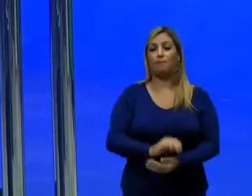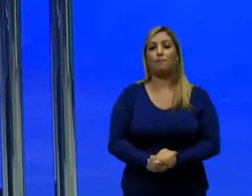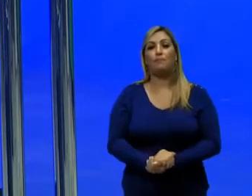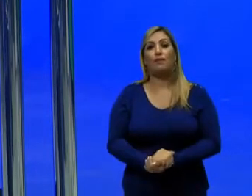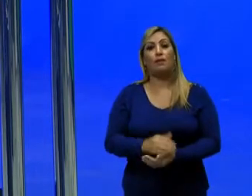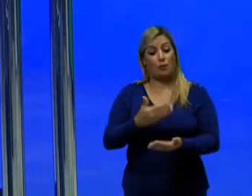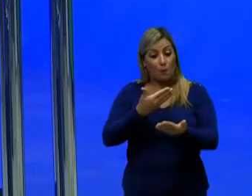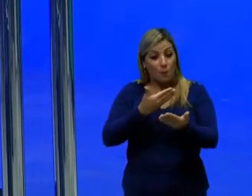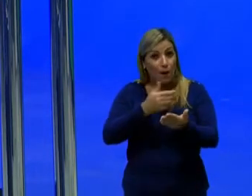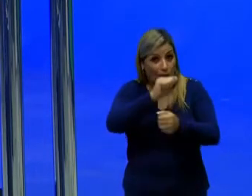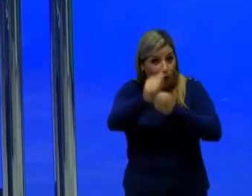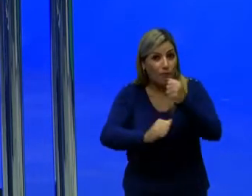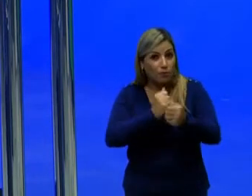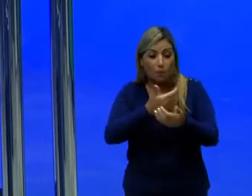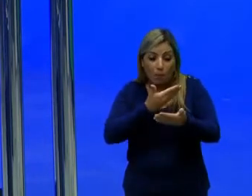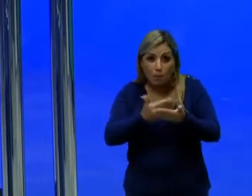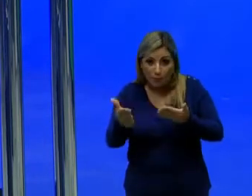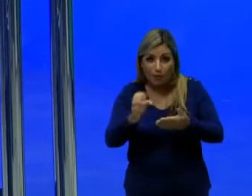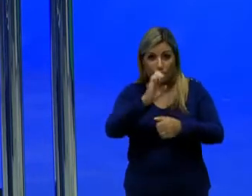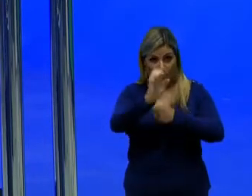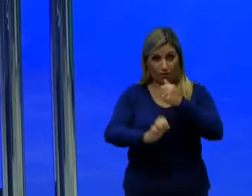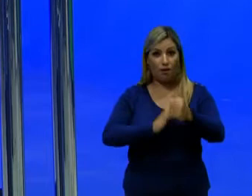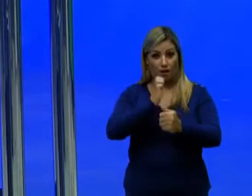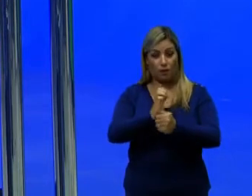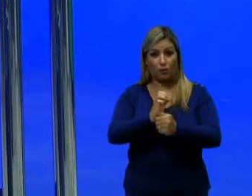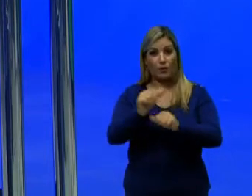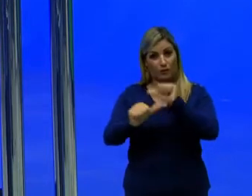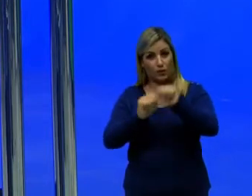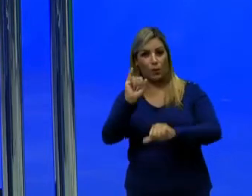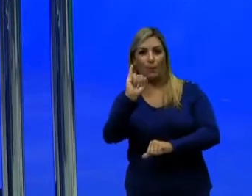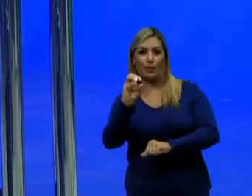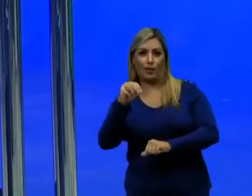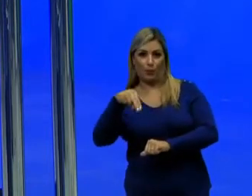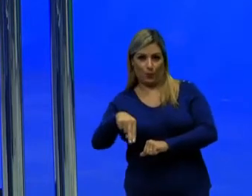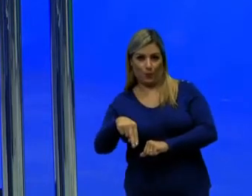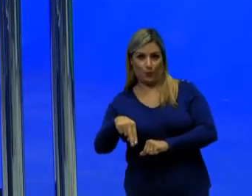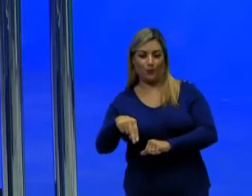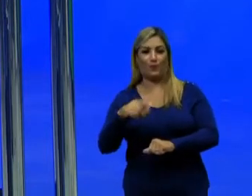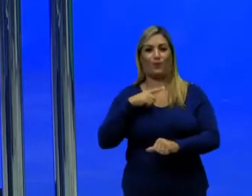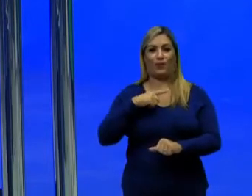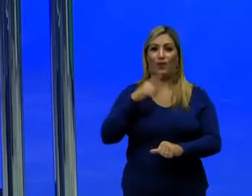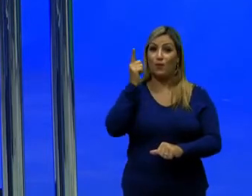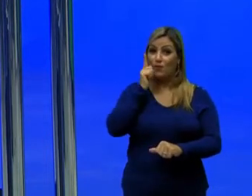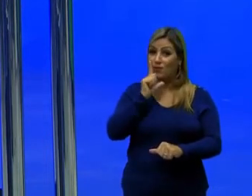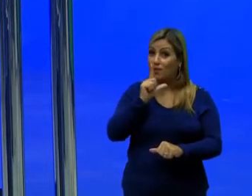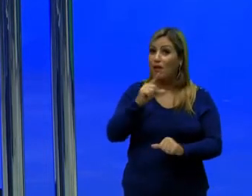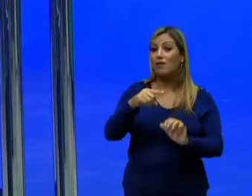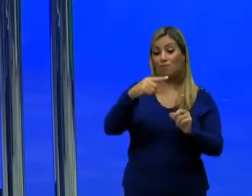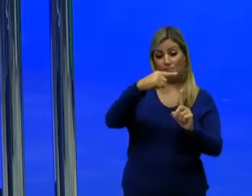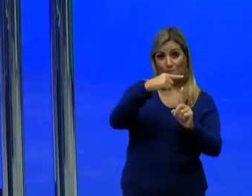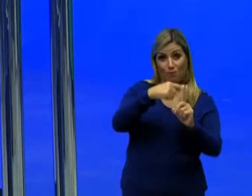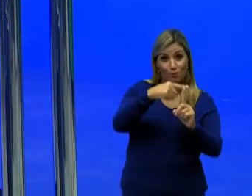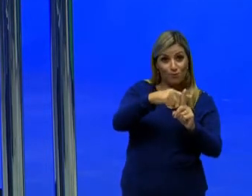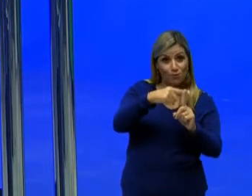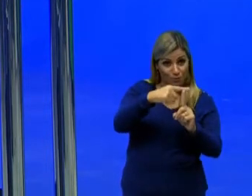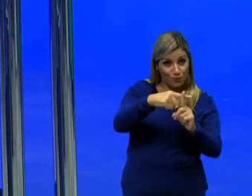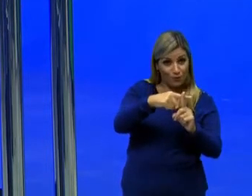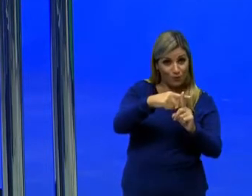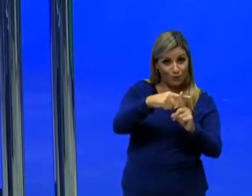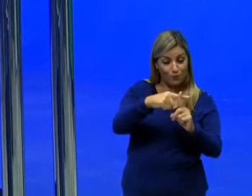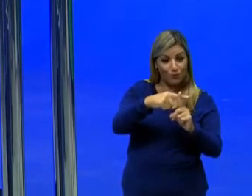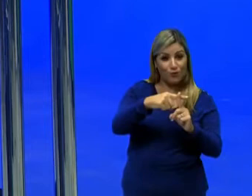perde elétrons ele se torna o íon e esse ano ganha uma carga positiva